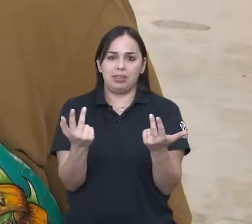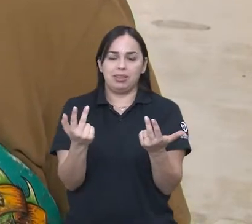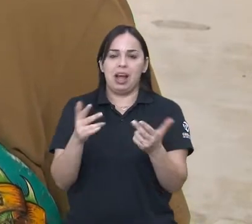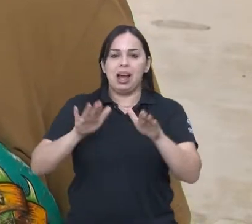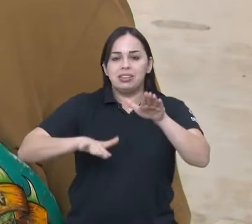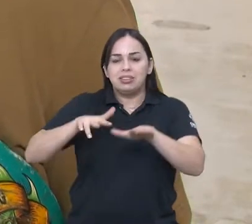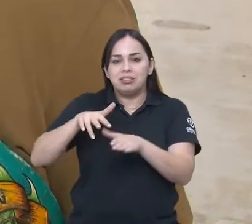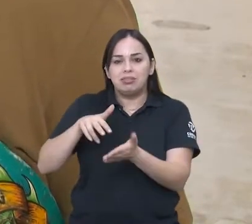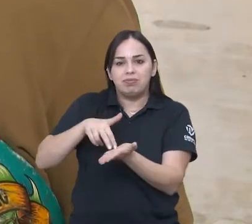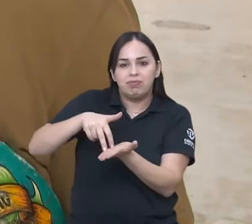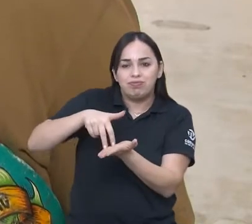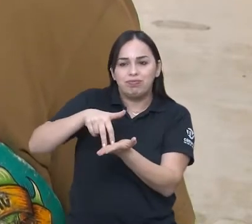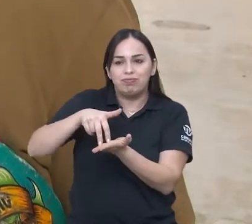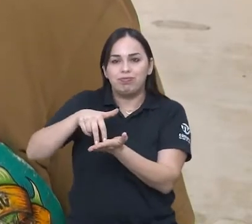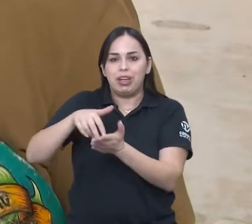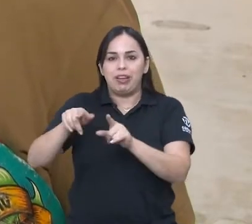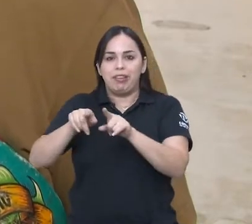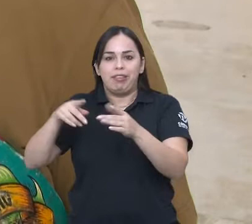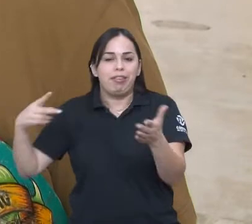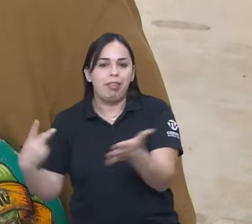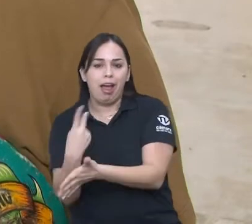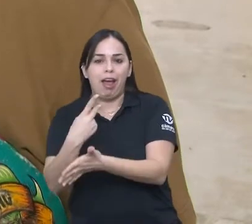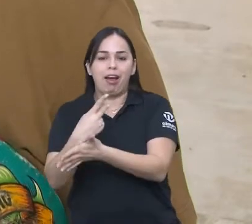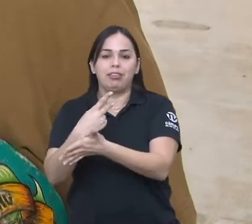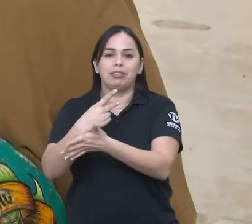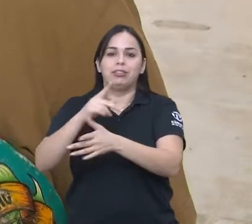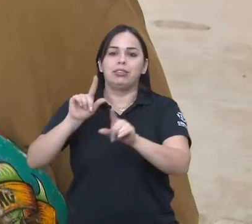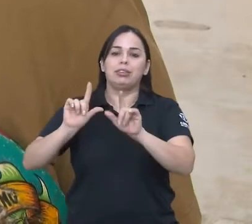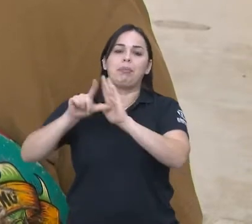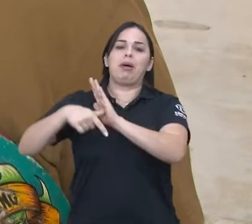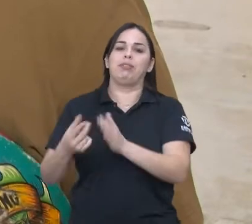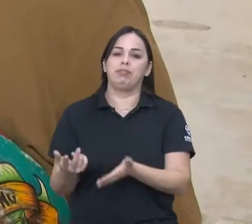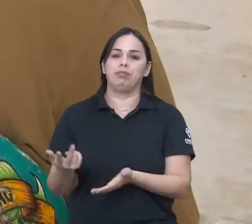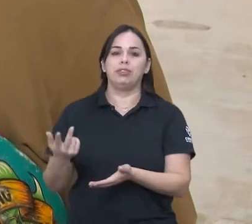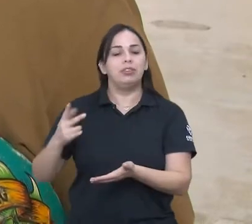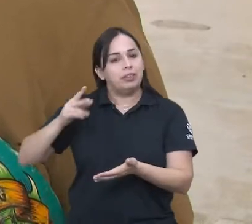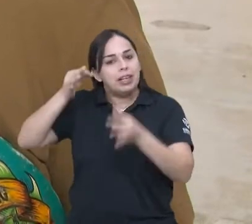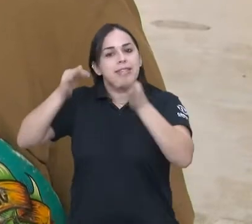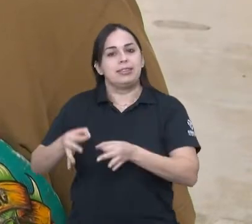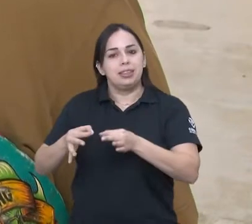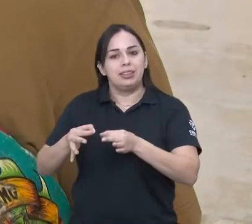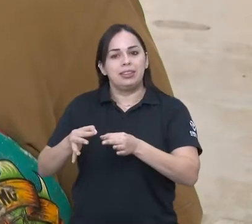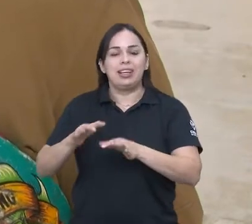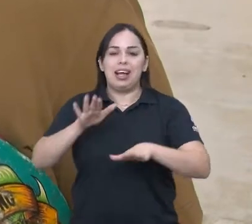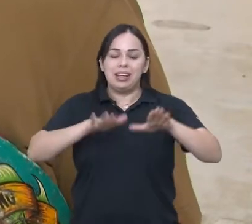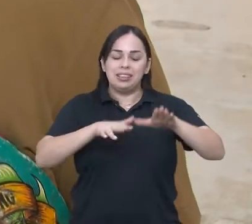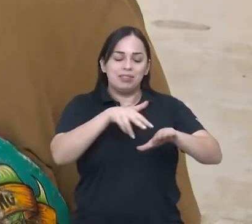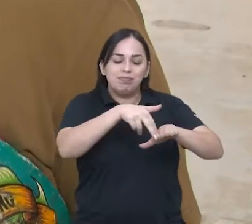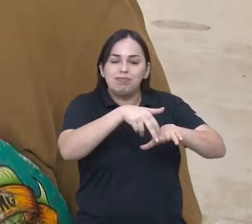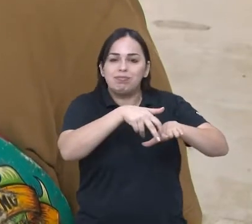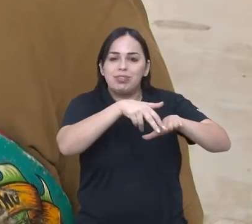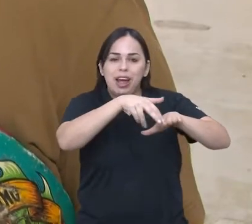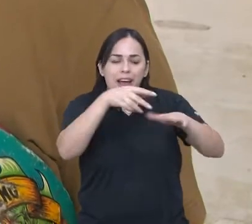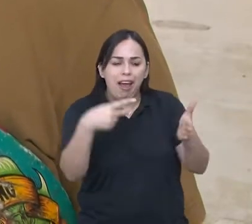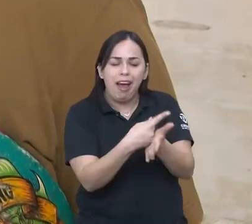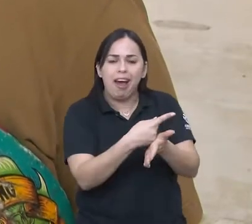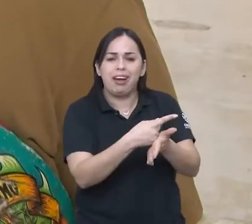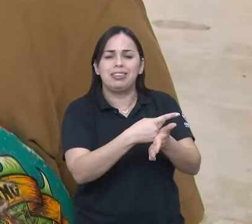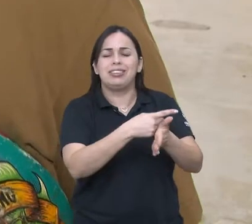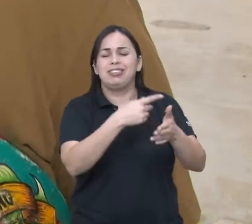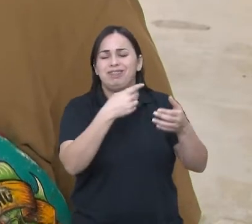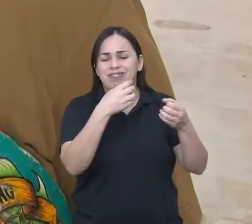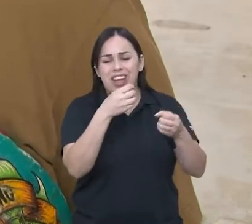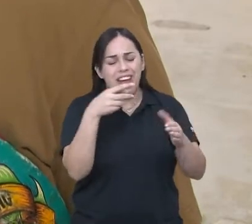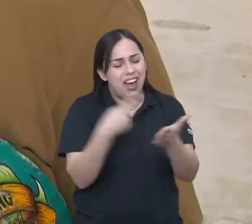de uma pessoa é de 30% numa média, né, durante a vida. E no skate não é diferente, a gente mais erra do que acerta e